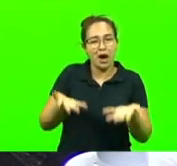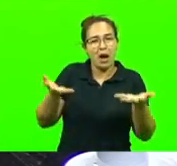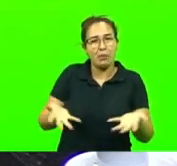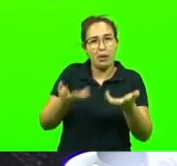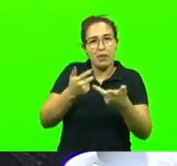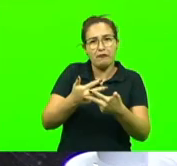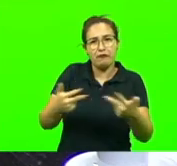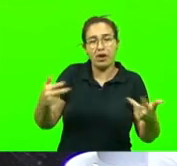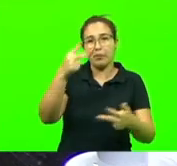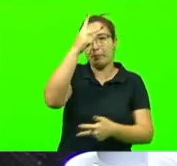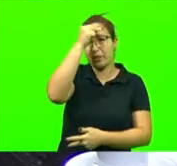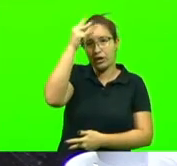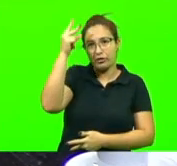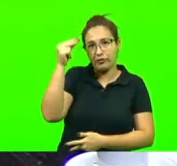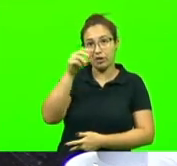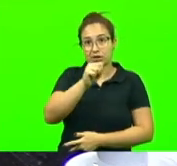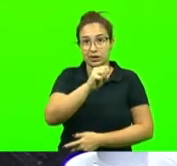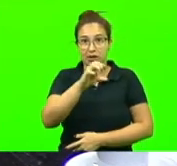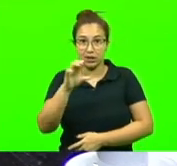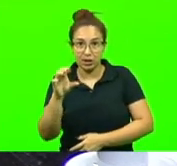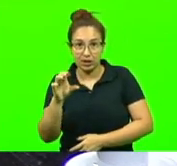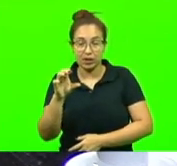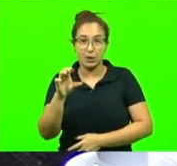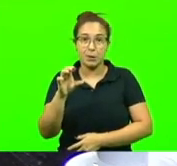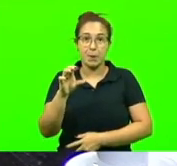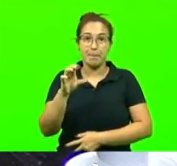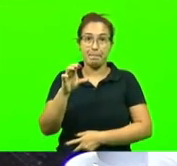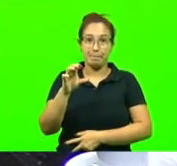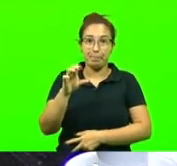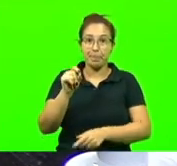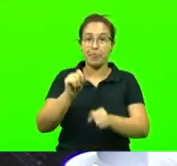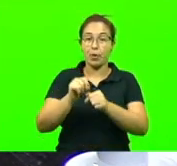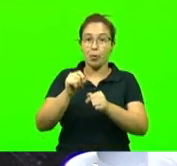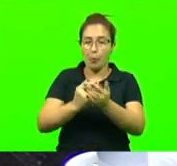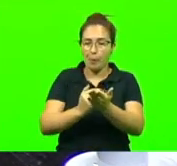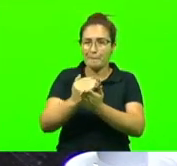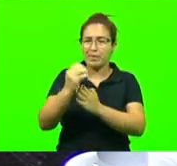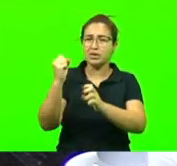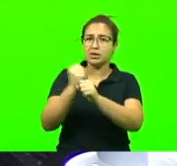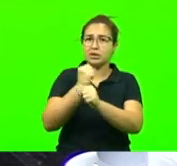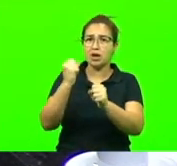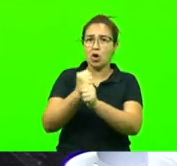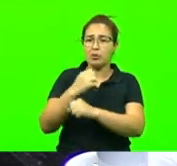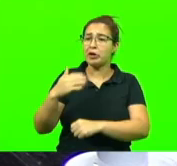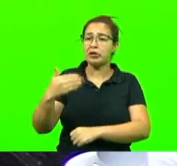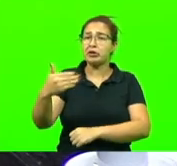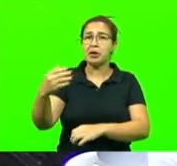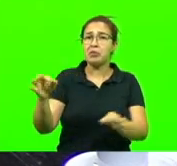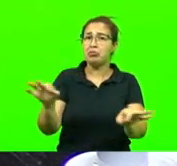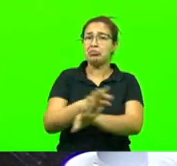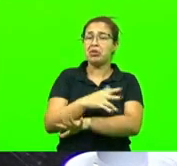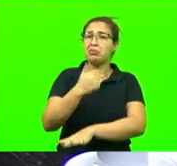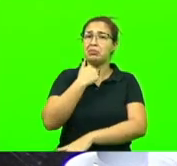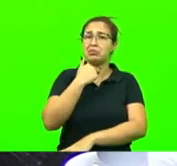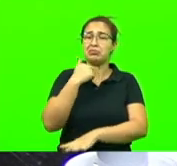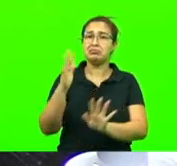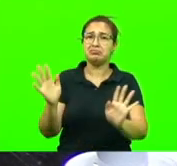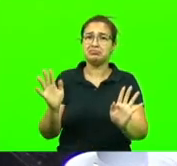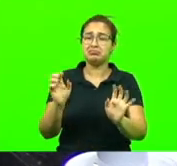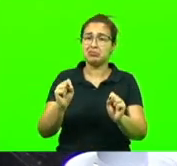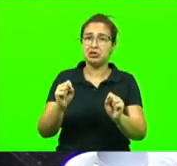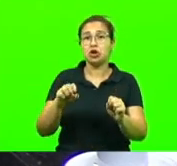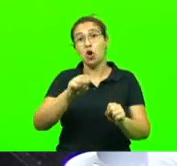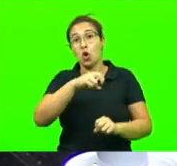diversos prefeitos em Santa Catarina a semearem obras que eles podem não ter o dinheiro para